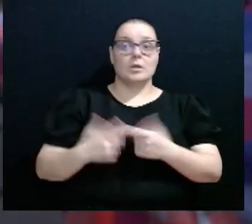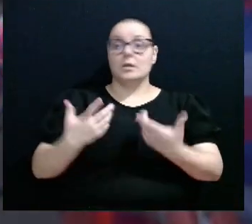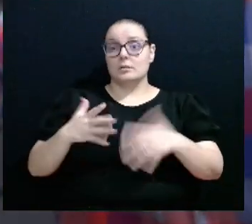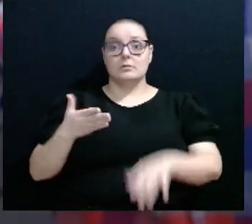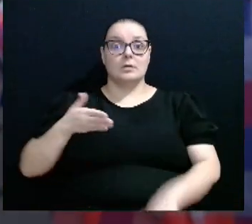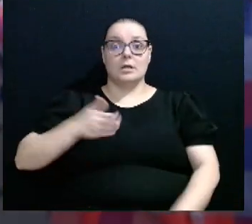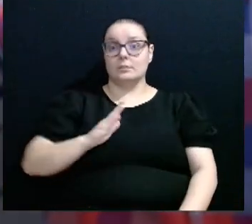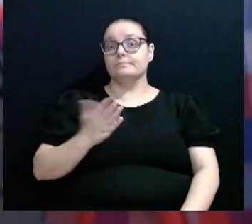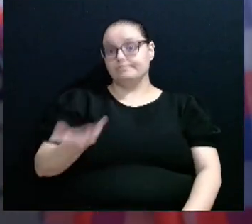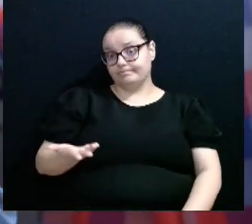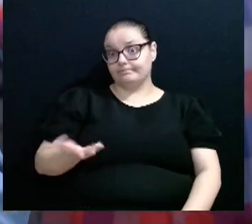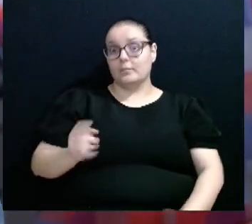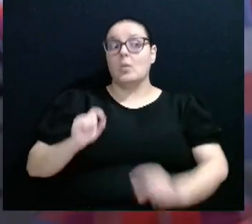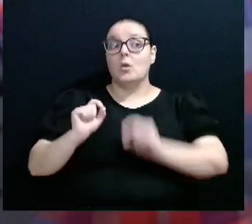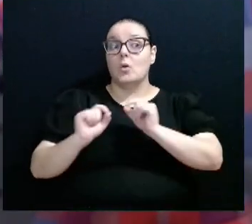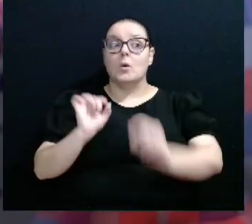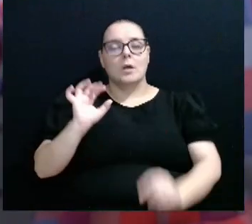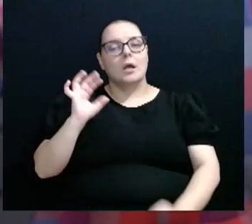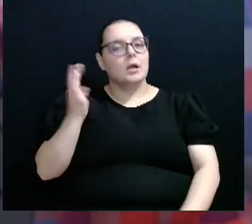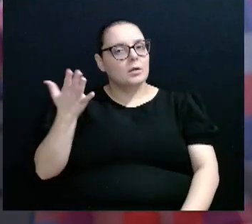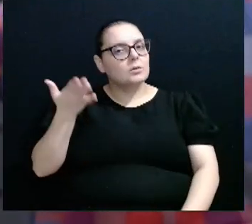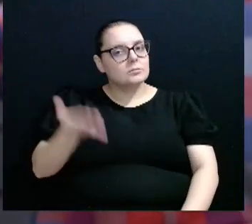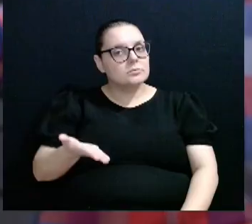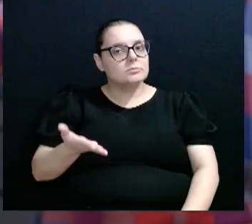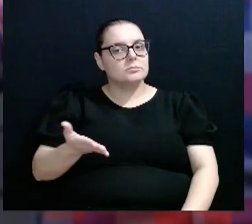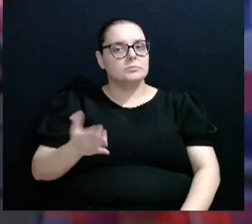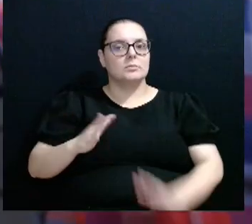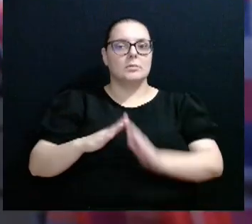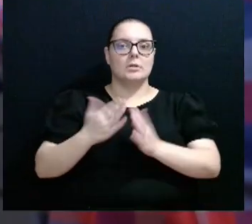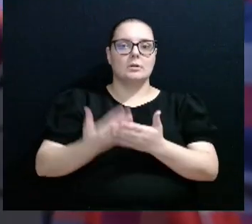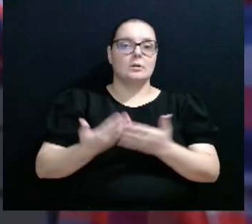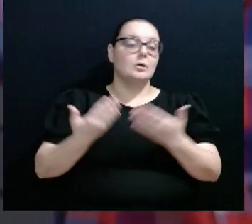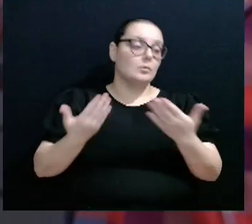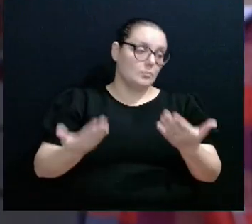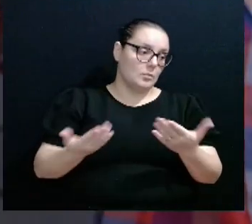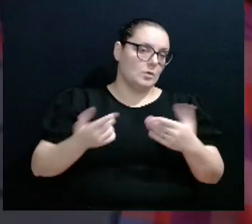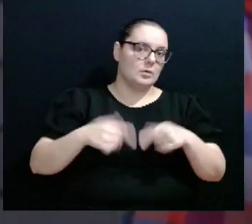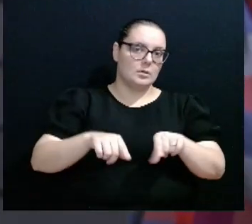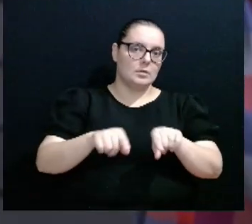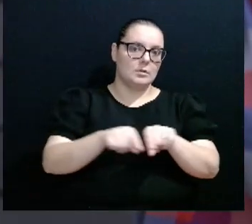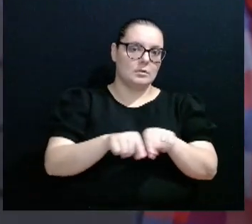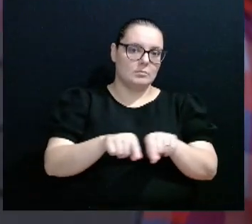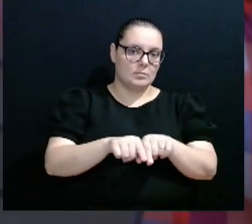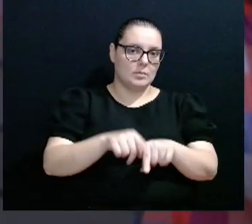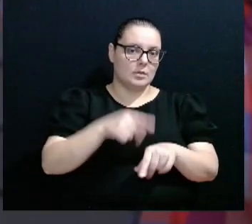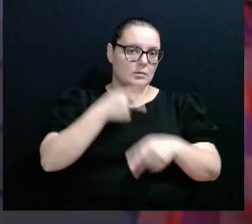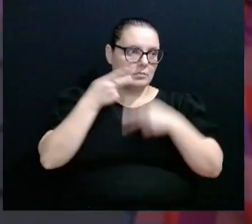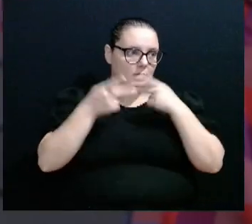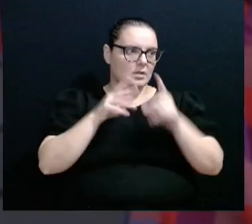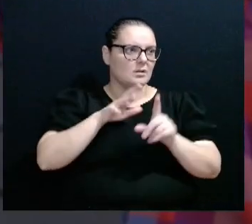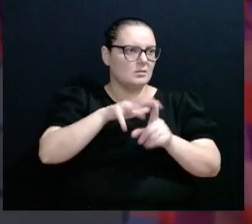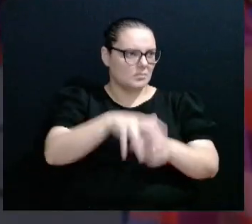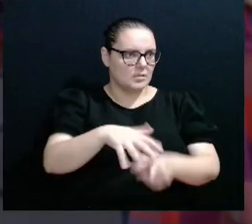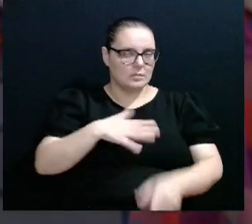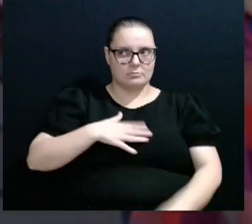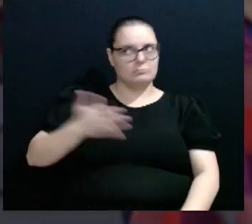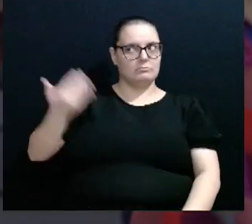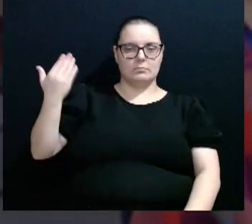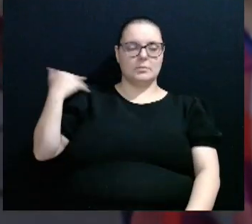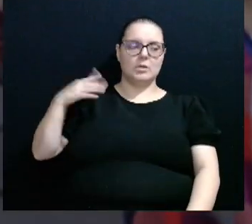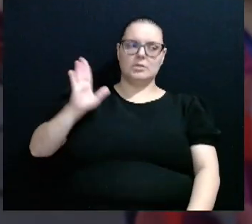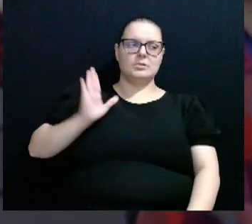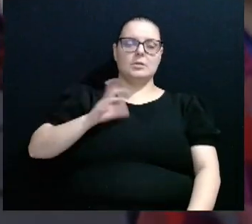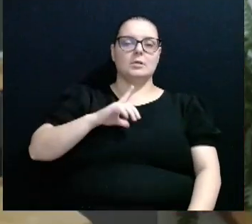está acontecendo ali na escola. Então Bom, pode ser esse inclusive fatorzinho. muita gente fala, bullying na minha época já tinha, né? Mas Uhum. hoje eu acho que